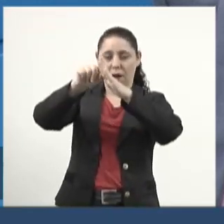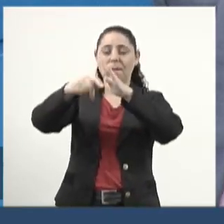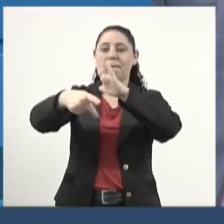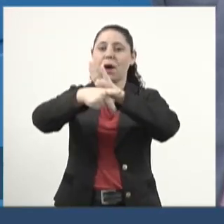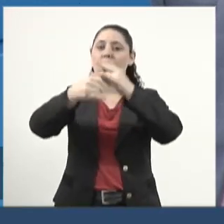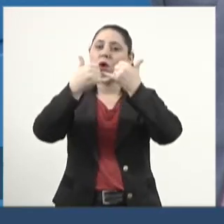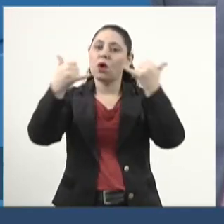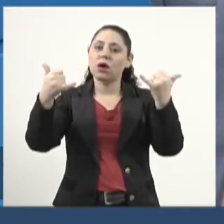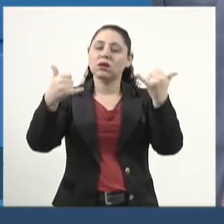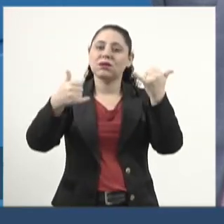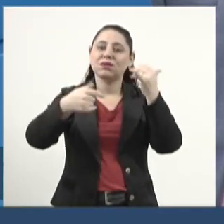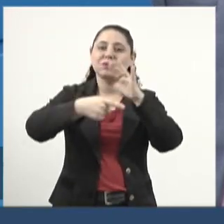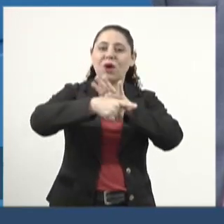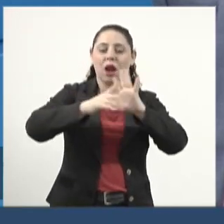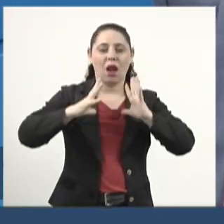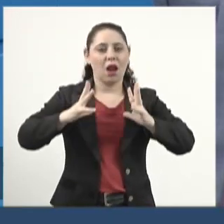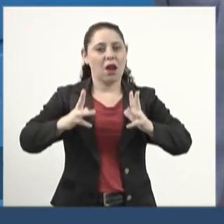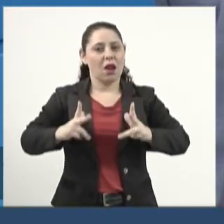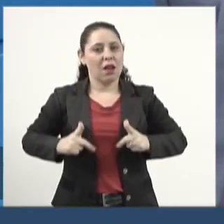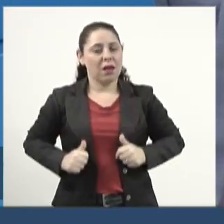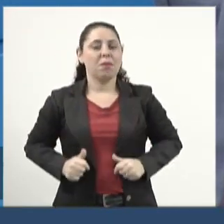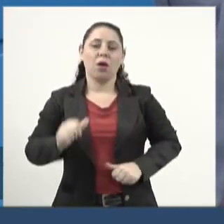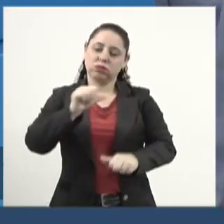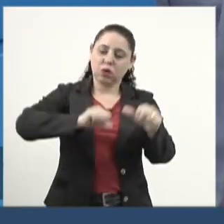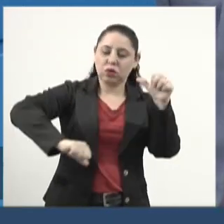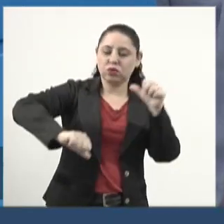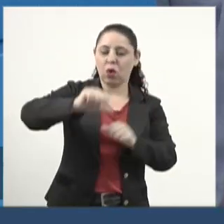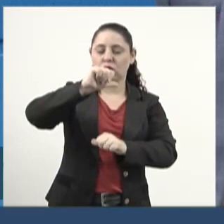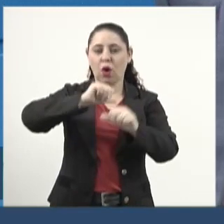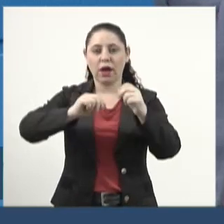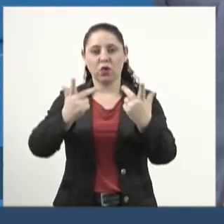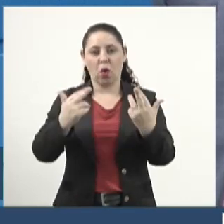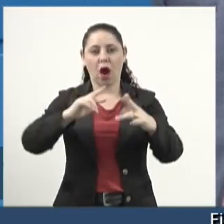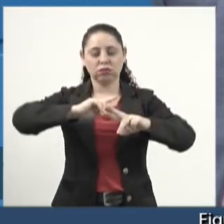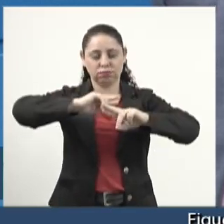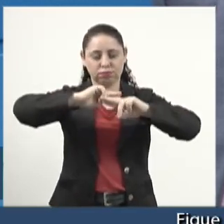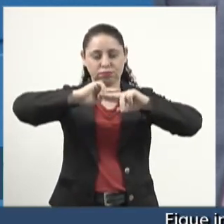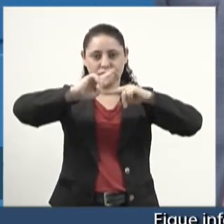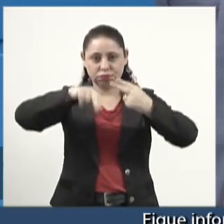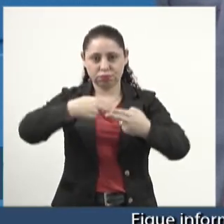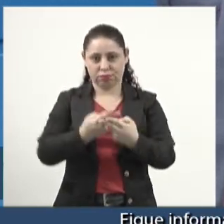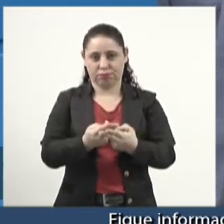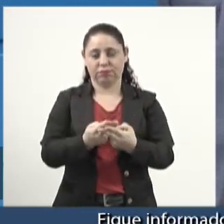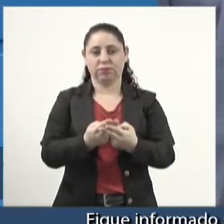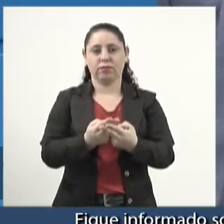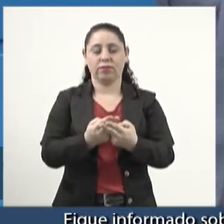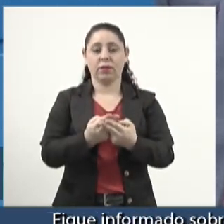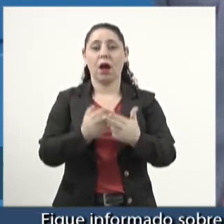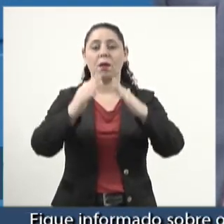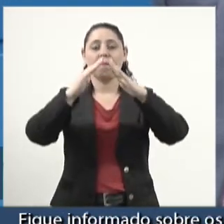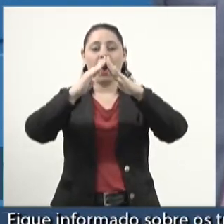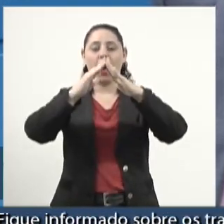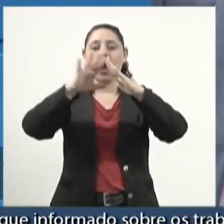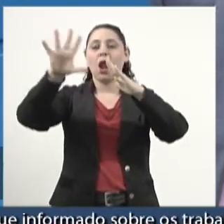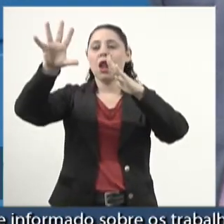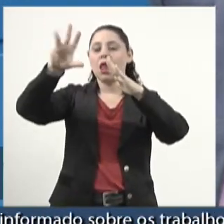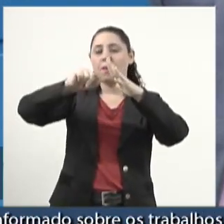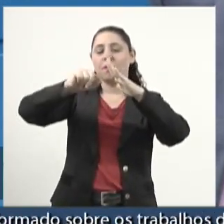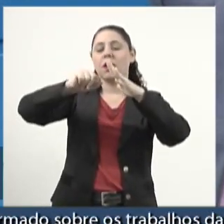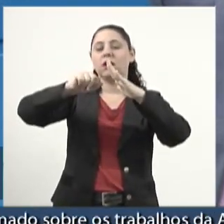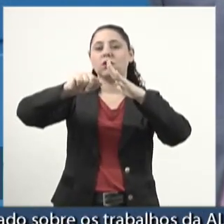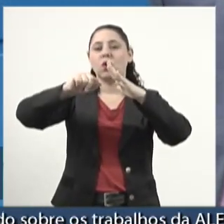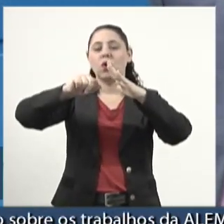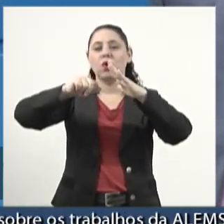elétrica provém de fontes limpas e renováveis. A geração de energia solar, eólica,